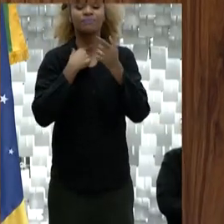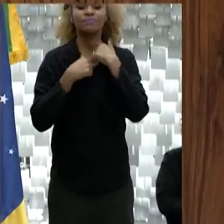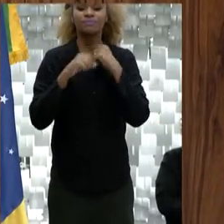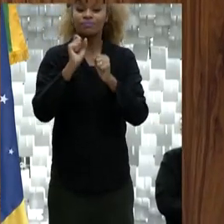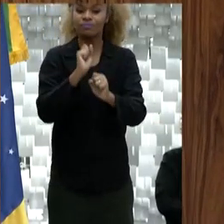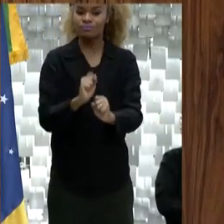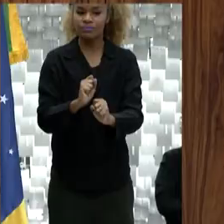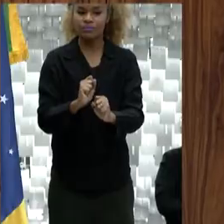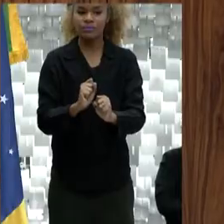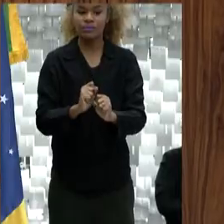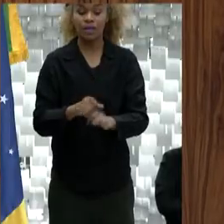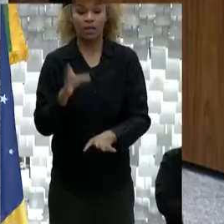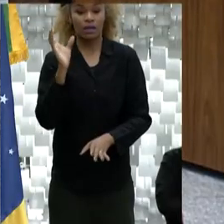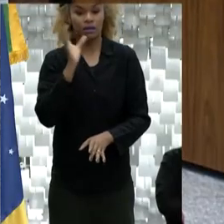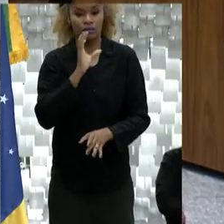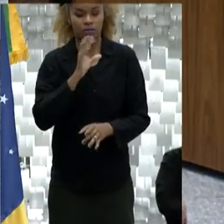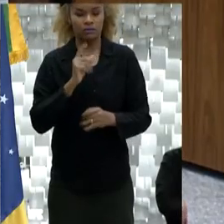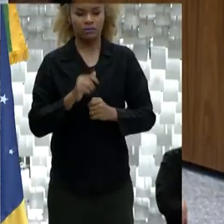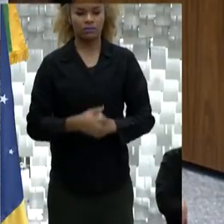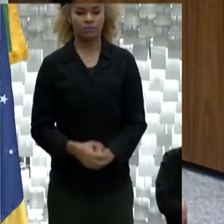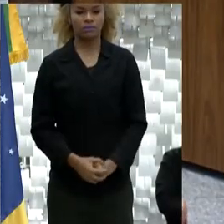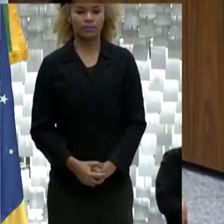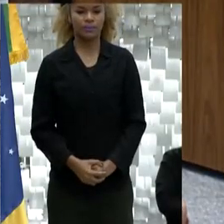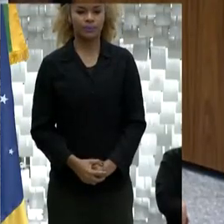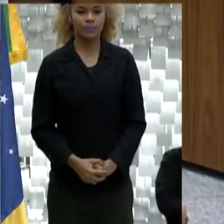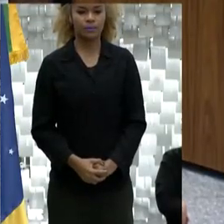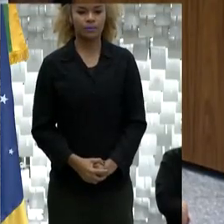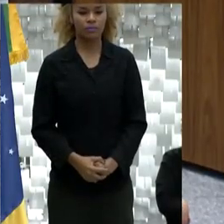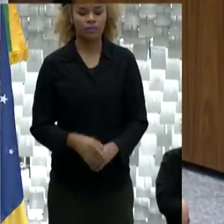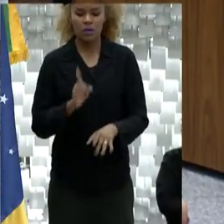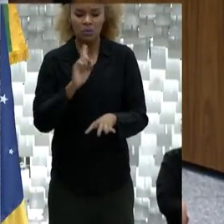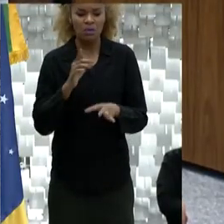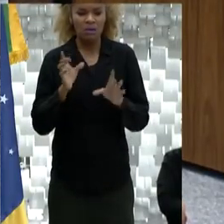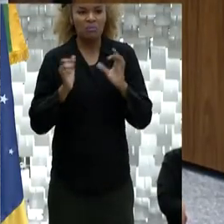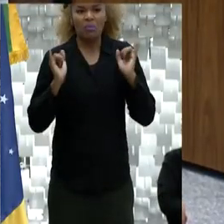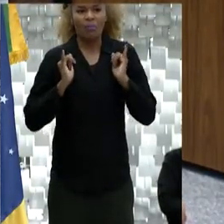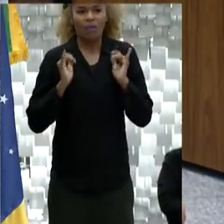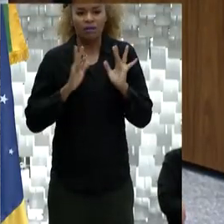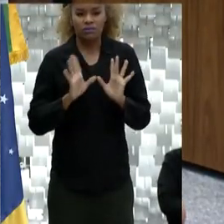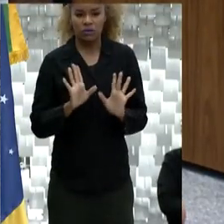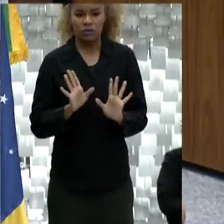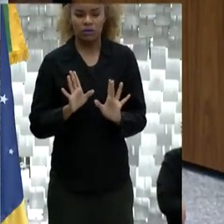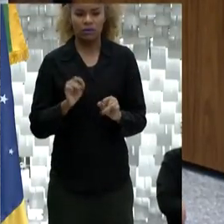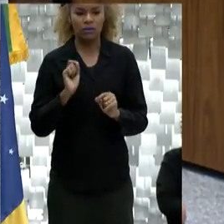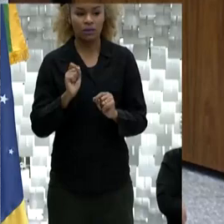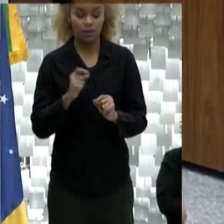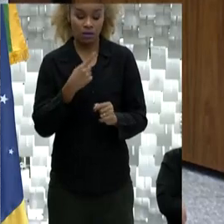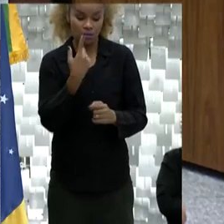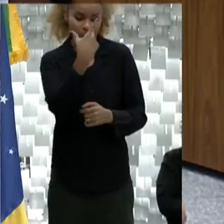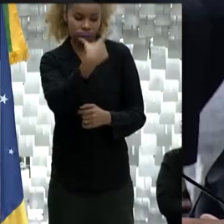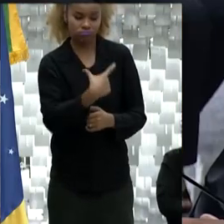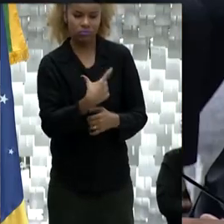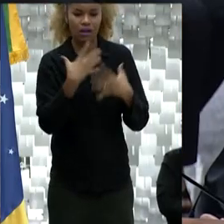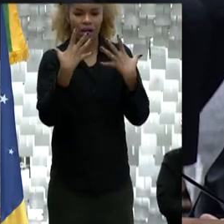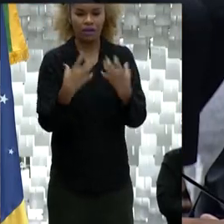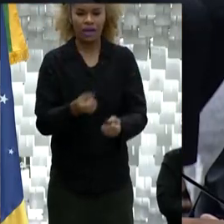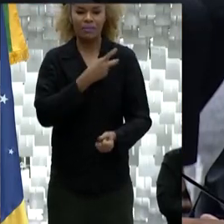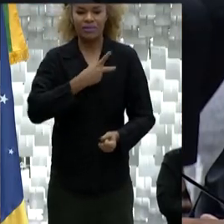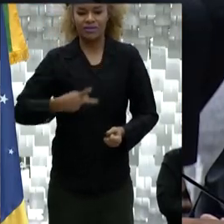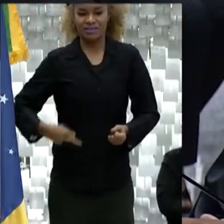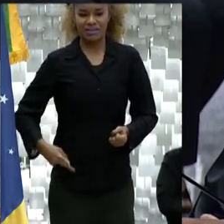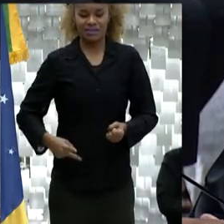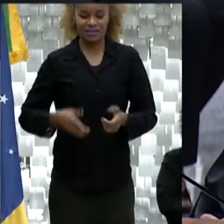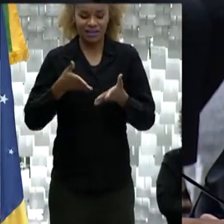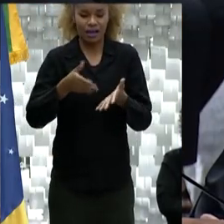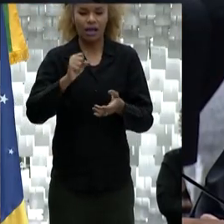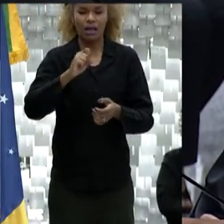há urgências. Não foi por acaso que, ao assumir a presidência desta